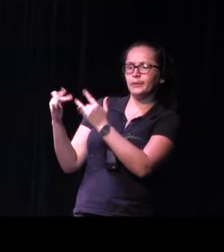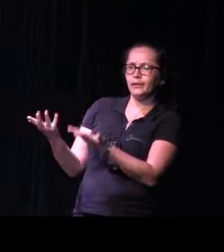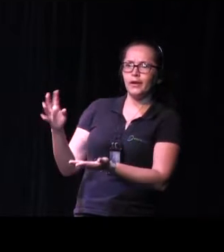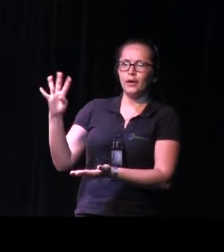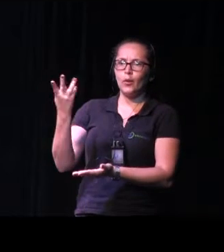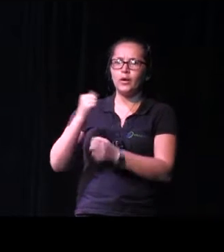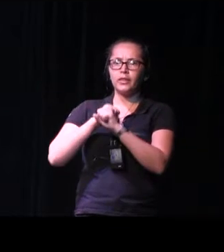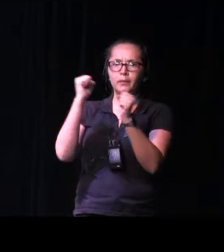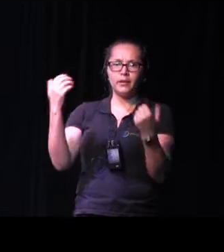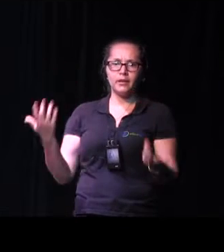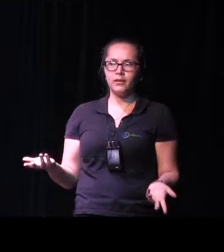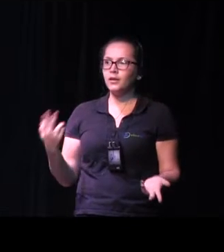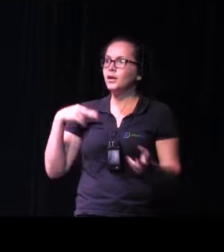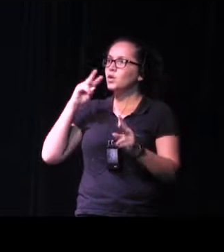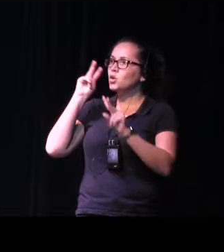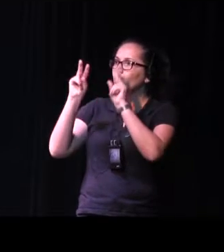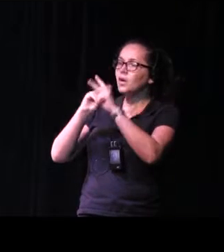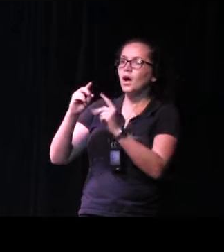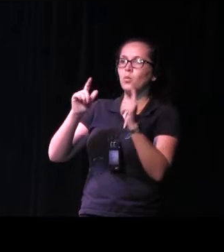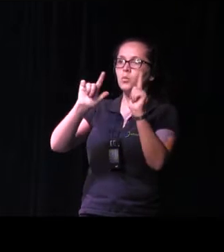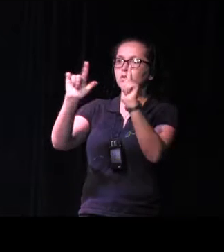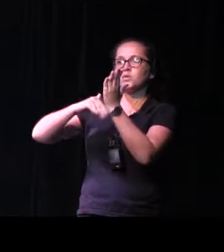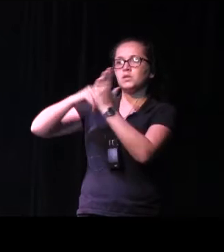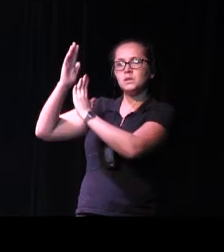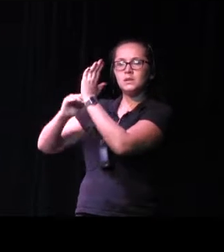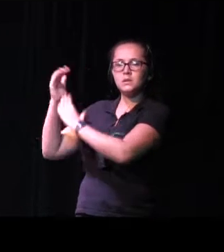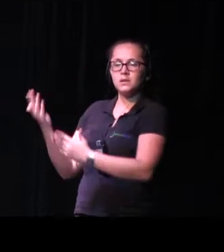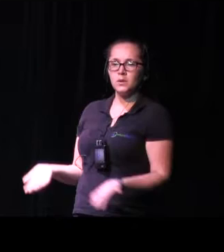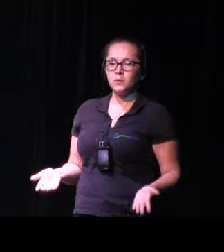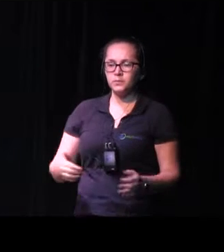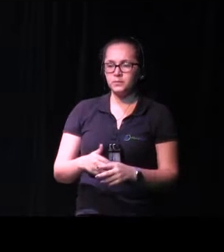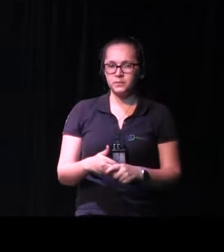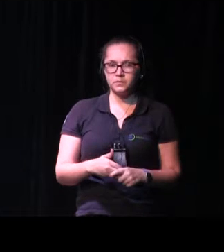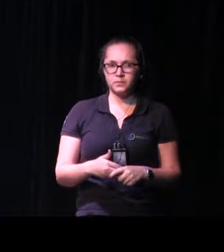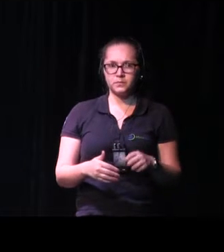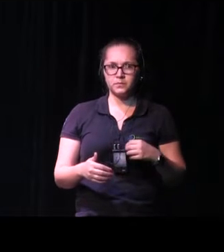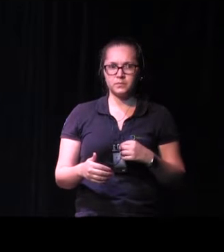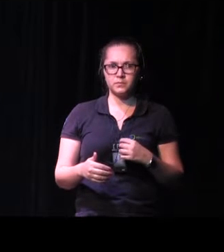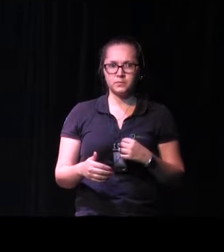com minha namorada às 4 da manhã e estaria olhando uma exposição, como